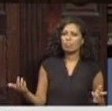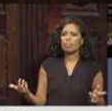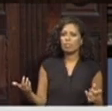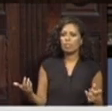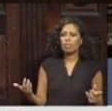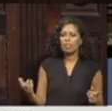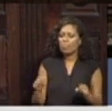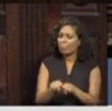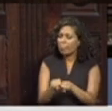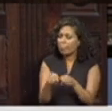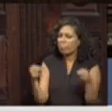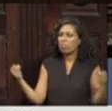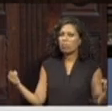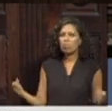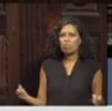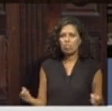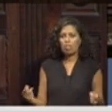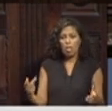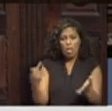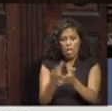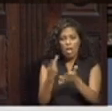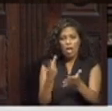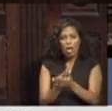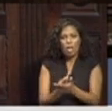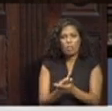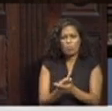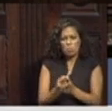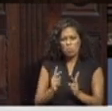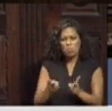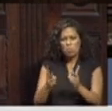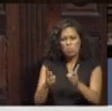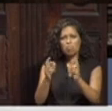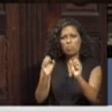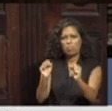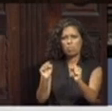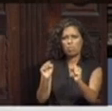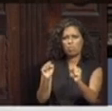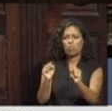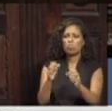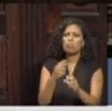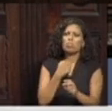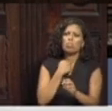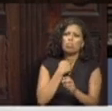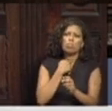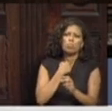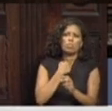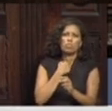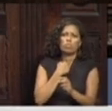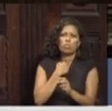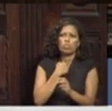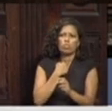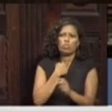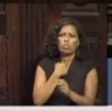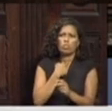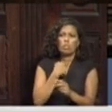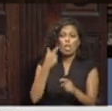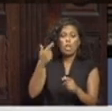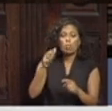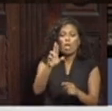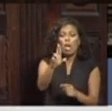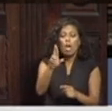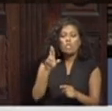meses atrás, segue a sua rotina de violência todos os dias, com o desespero dos moradores que